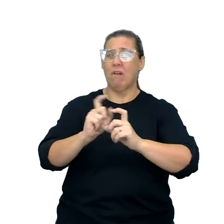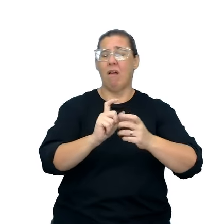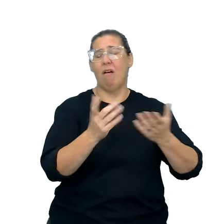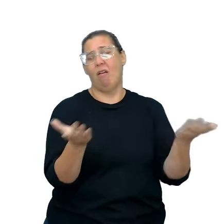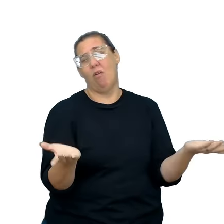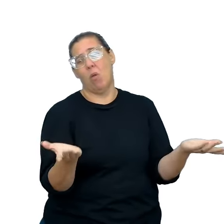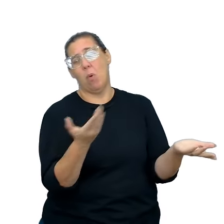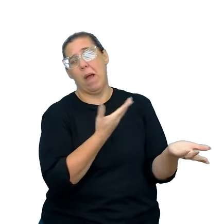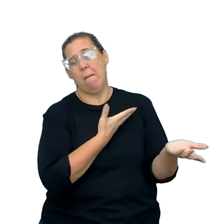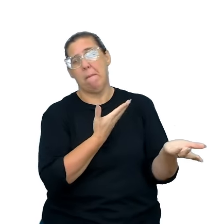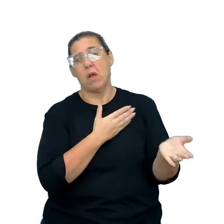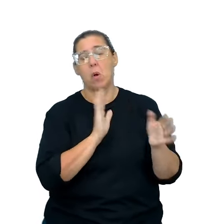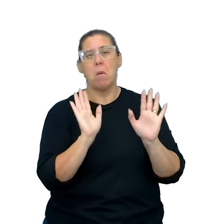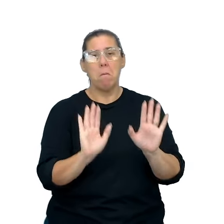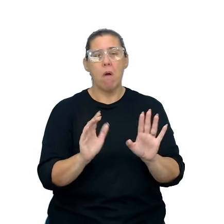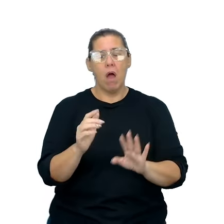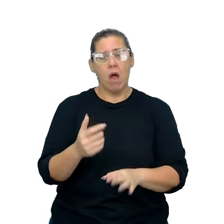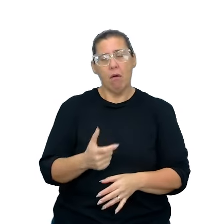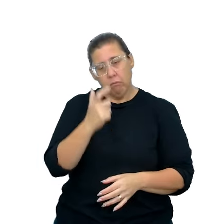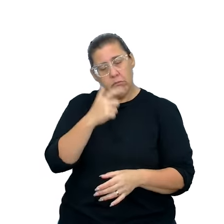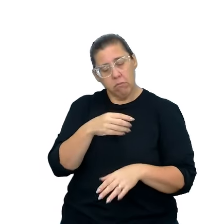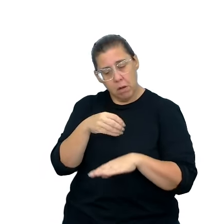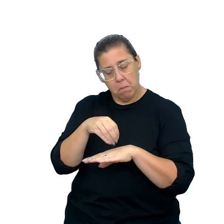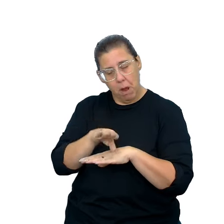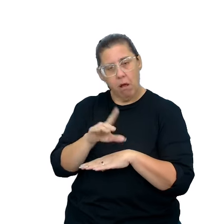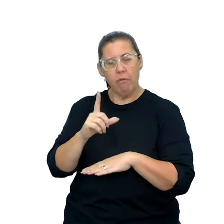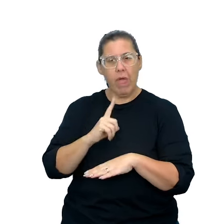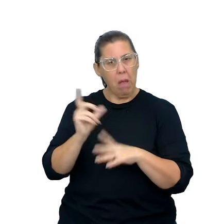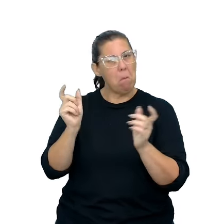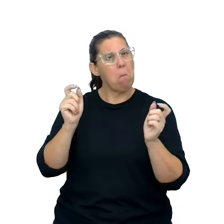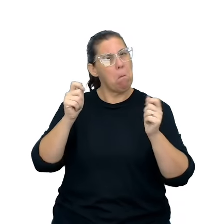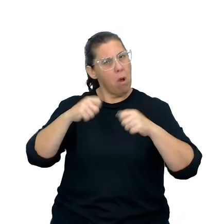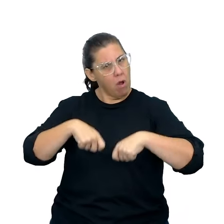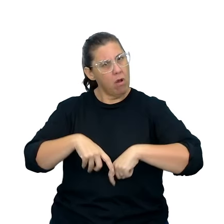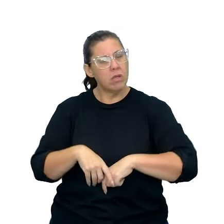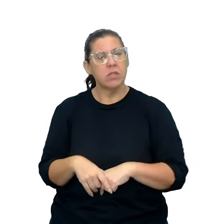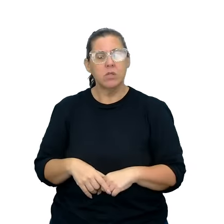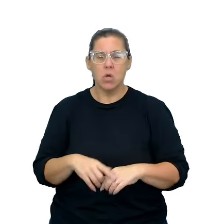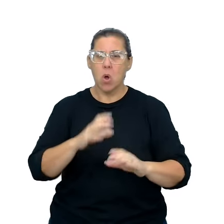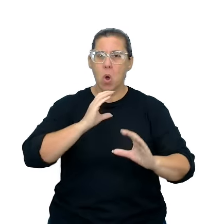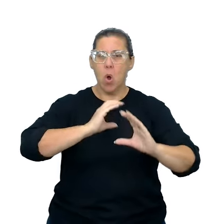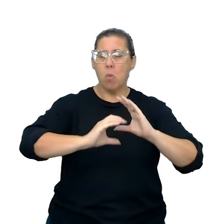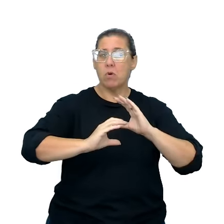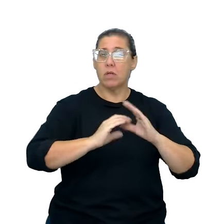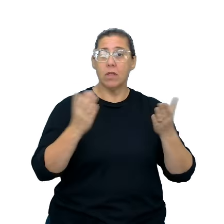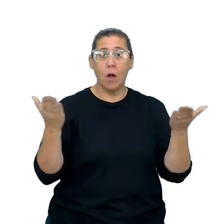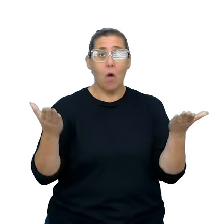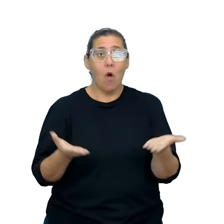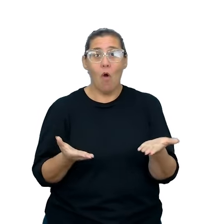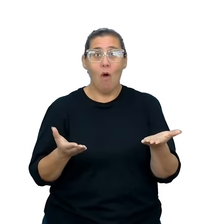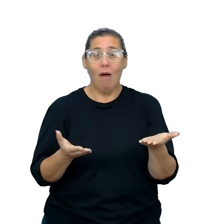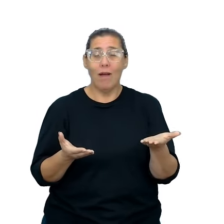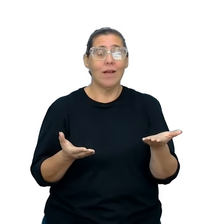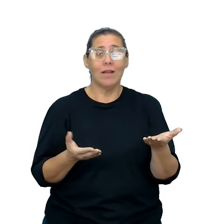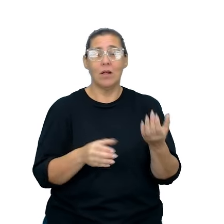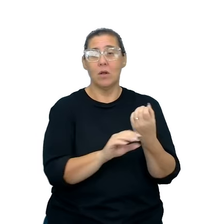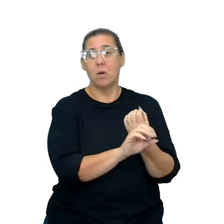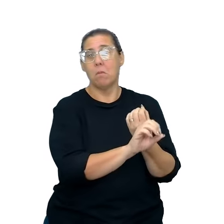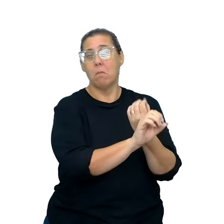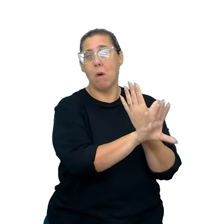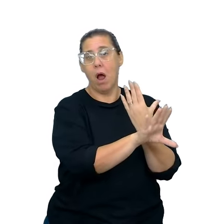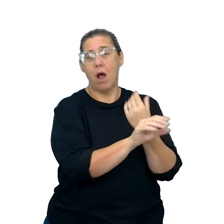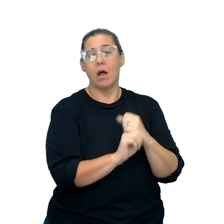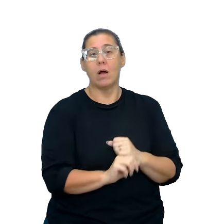Mas, professores, eu aqui recomendo que existem as possibilidades de a gente comunicar hoje, né, via aquelas